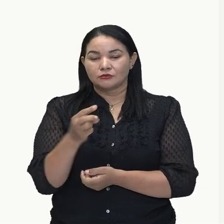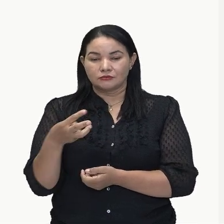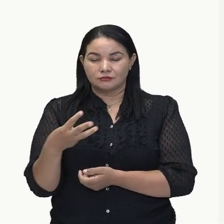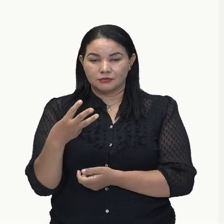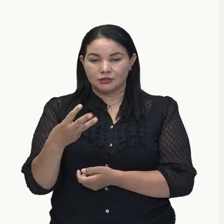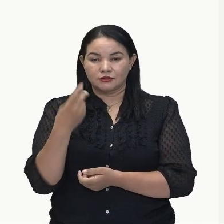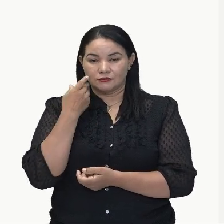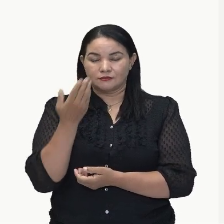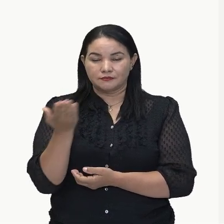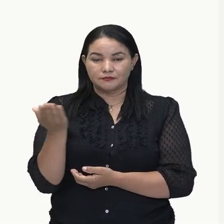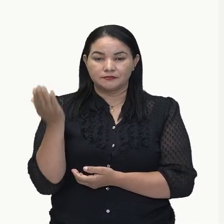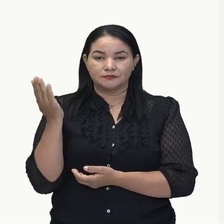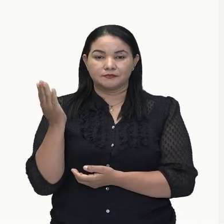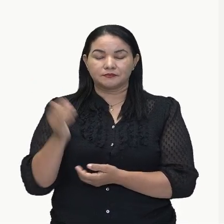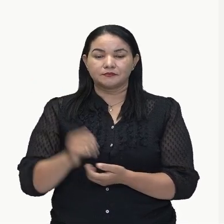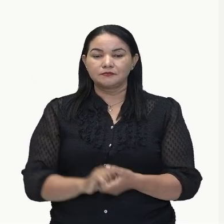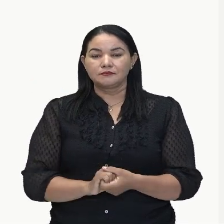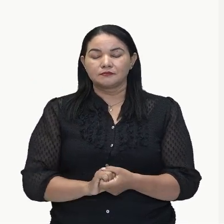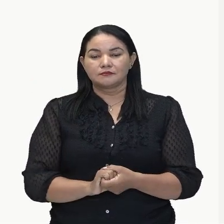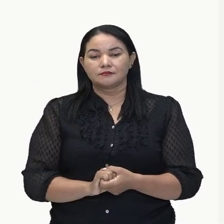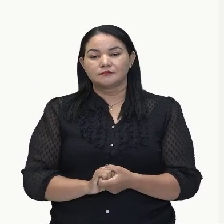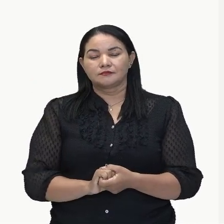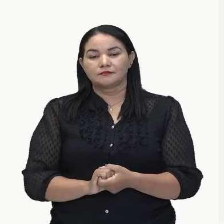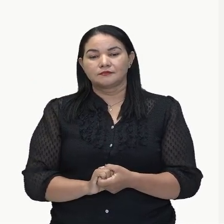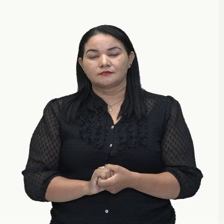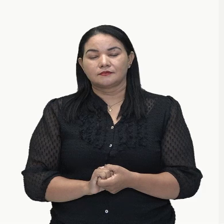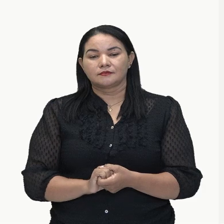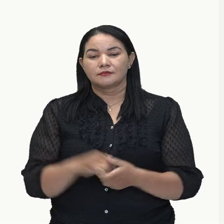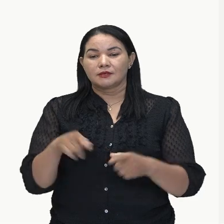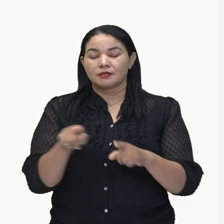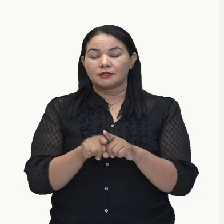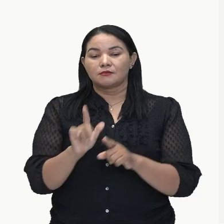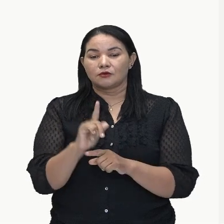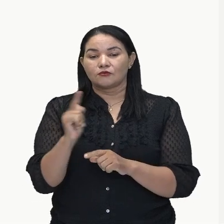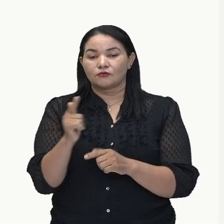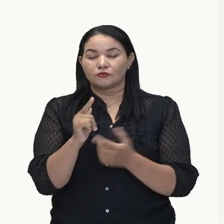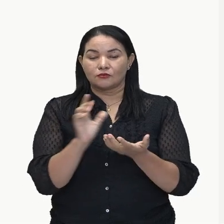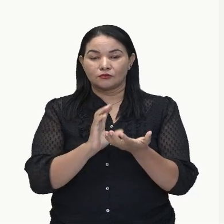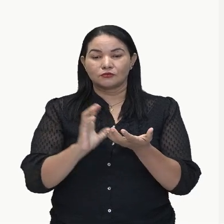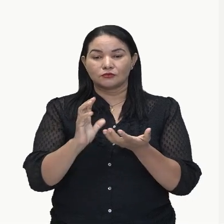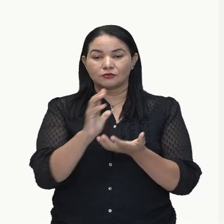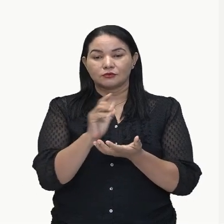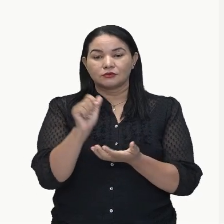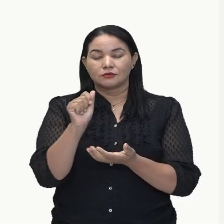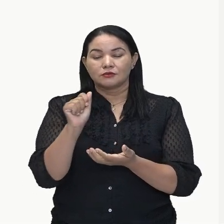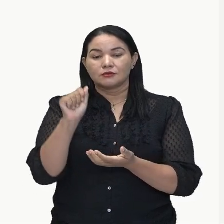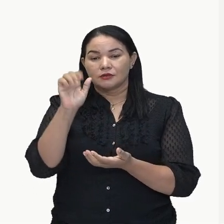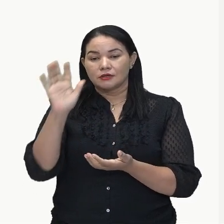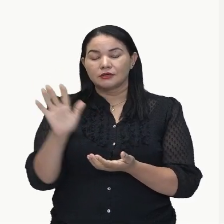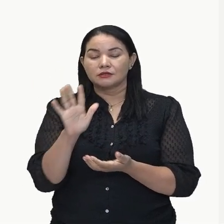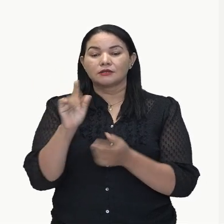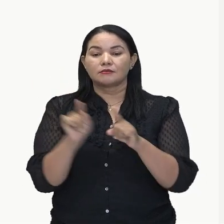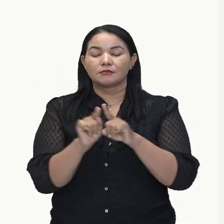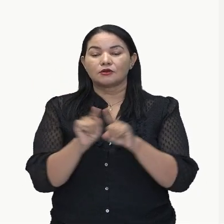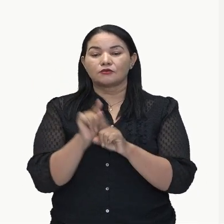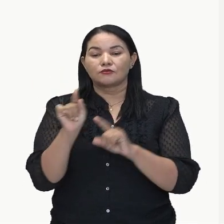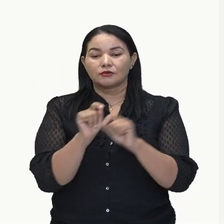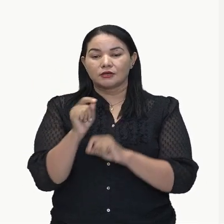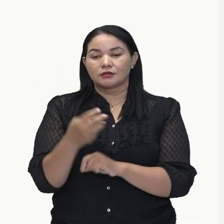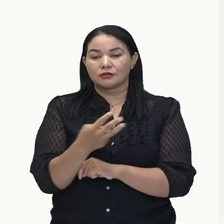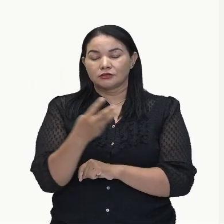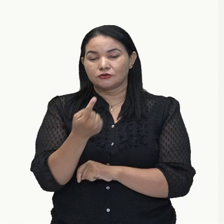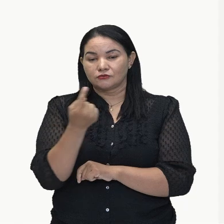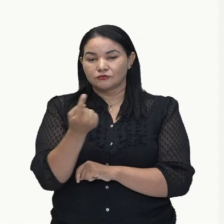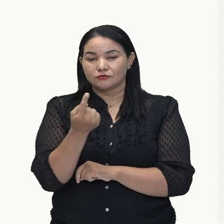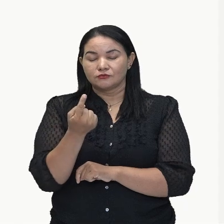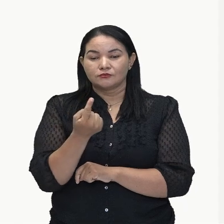47,3 anos de idade, tá? No continente asiático, vamos ter em torno de 31 anos de idade.